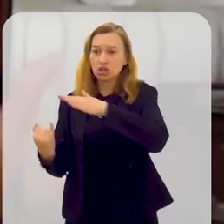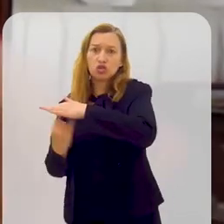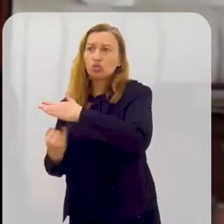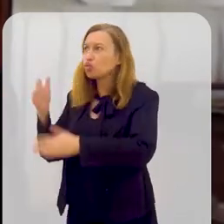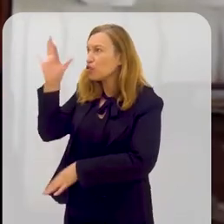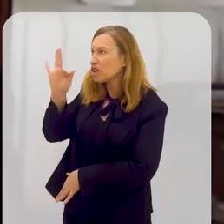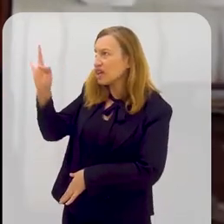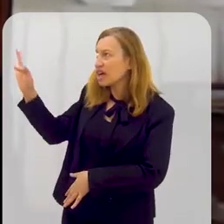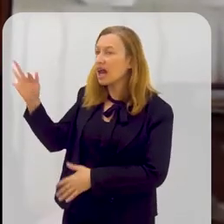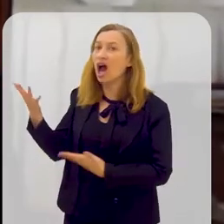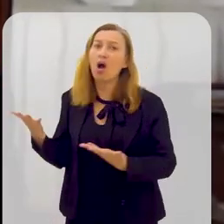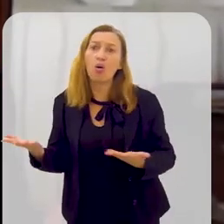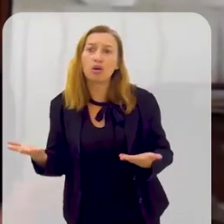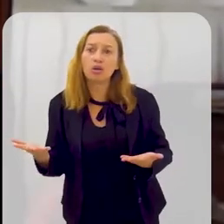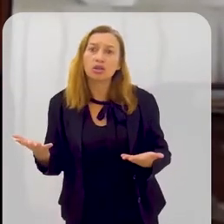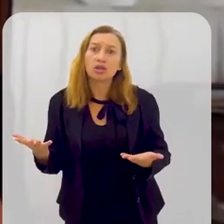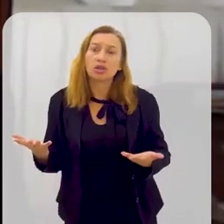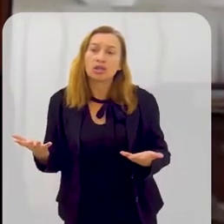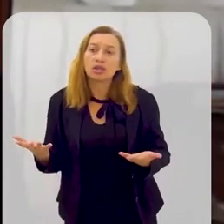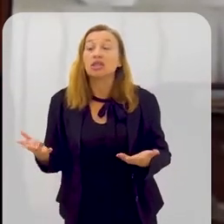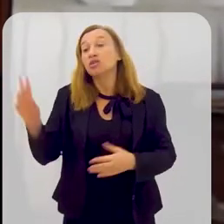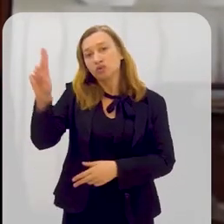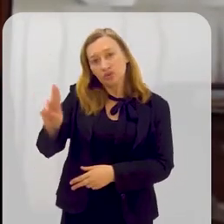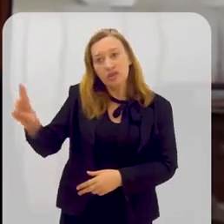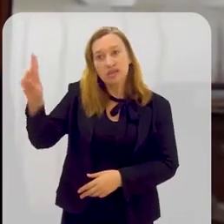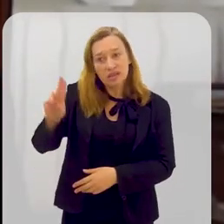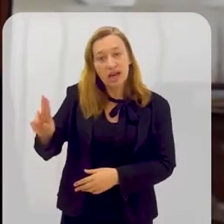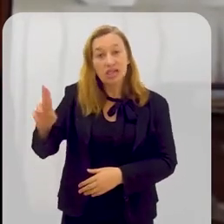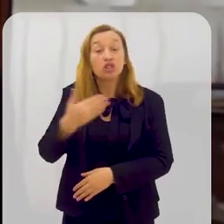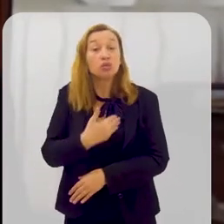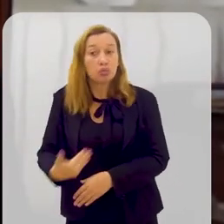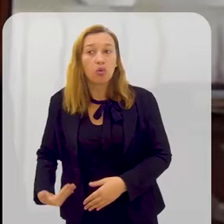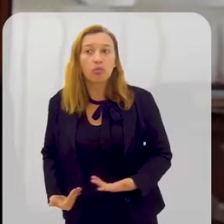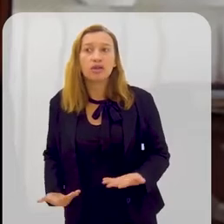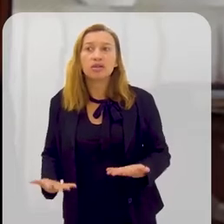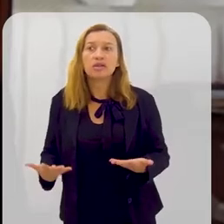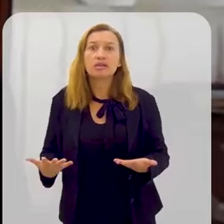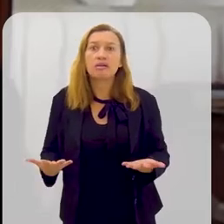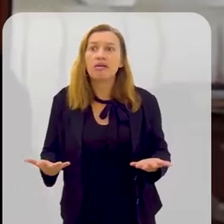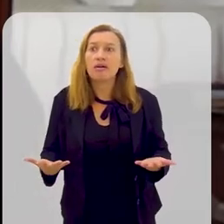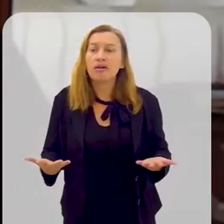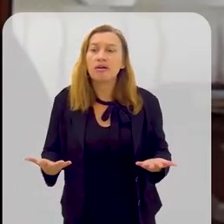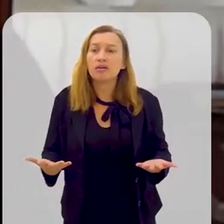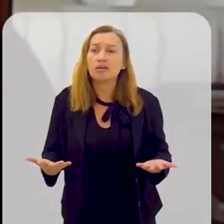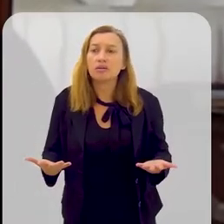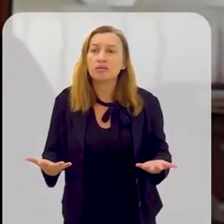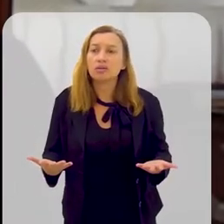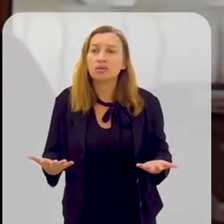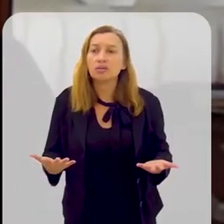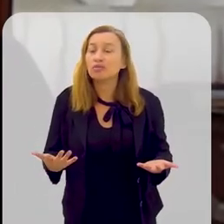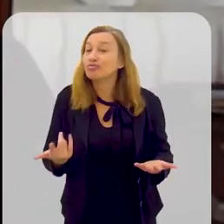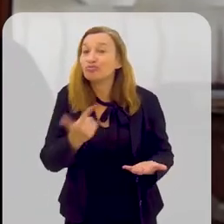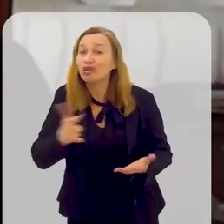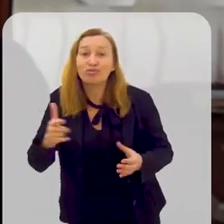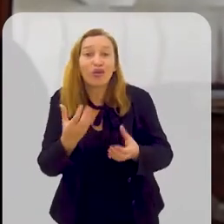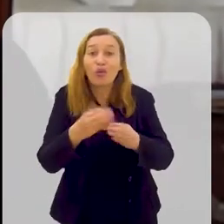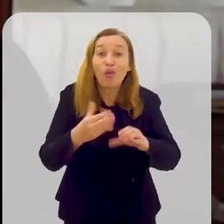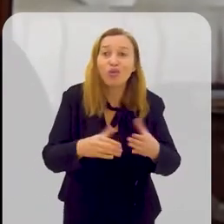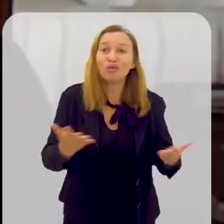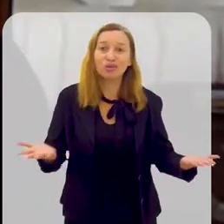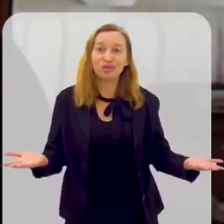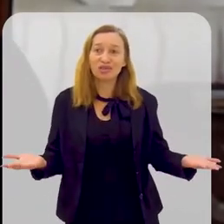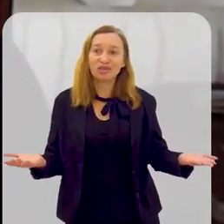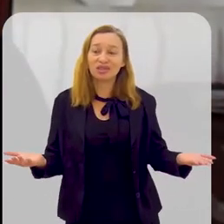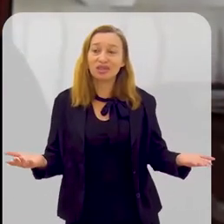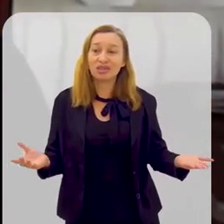seja em institutos federais seja não nas universidades públicas ele não vai haver